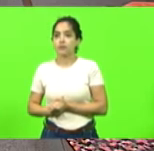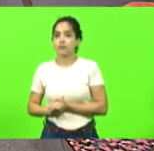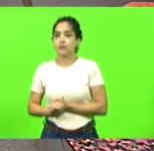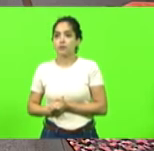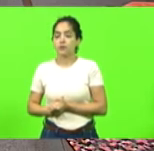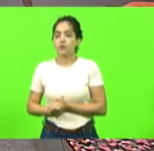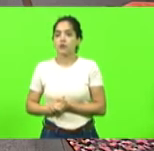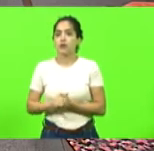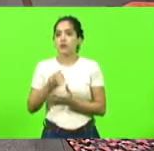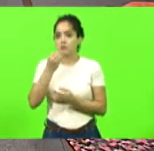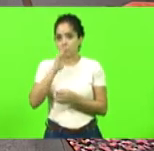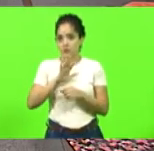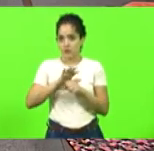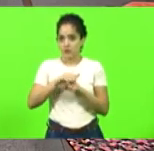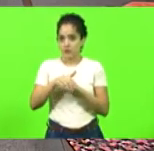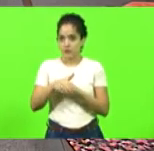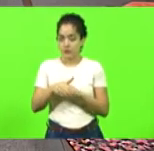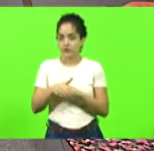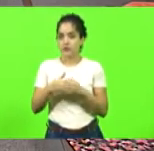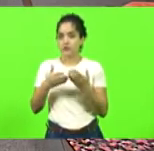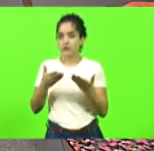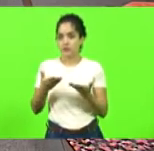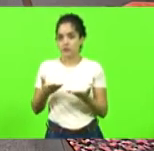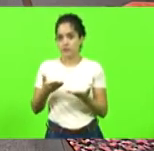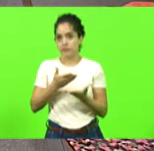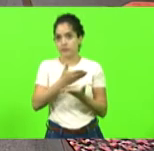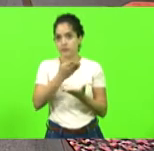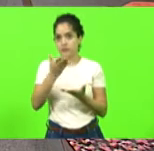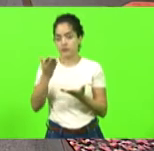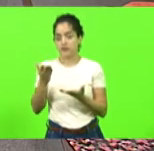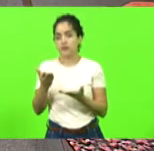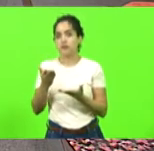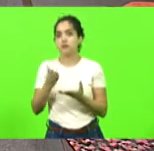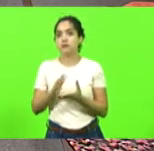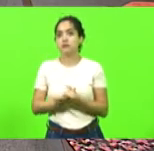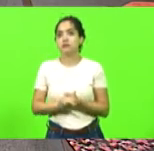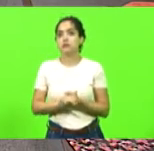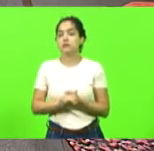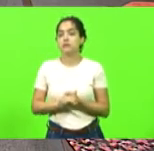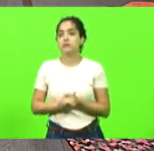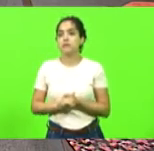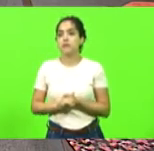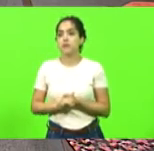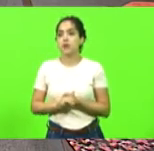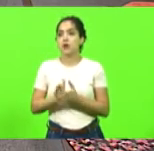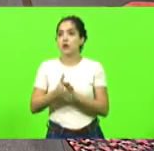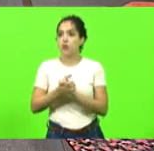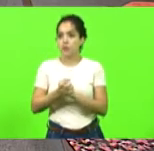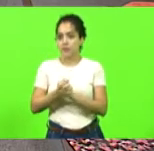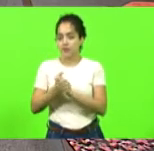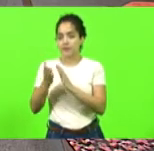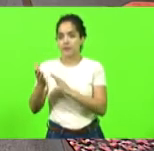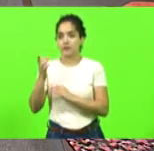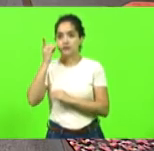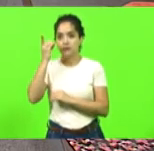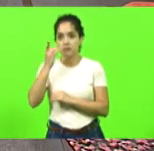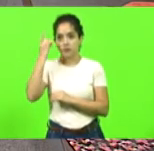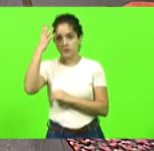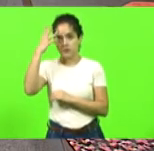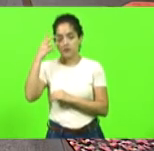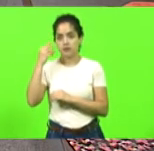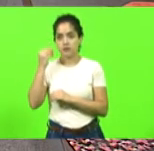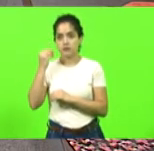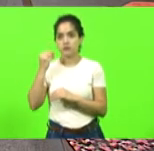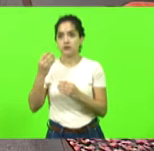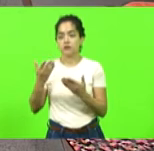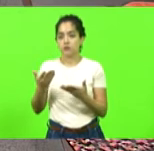Boa noite, já está ficando noite, né? Boa noite a todos e a todas e a todes. Cumprimentar a deputada Luciane Carminati